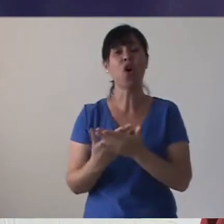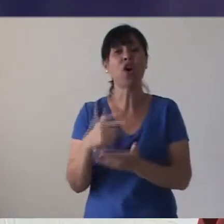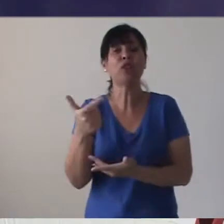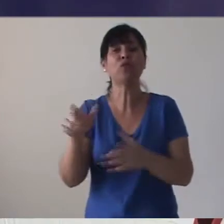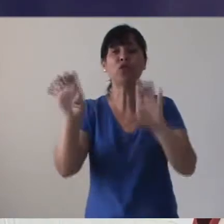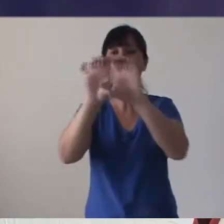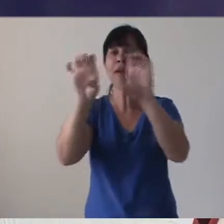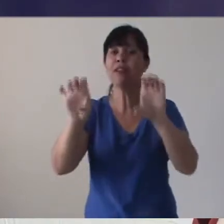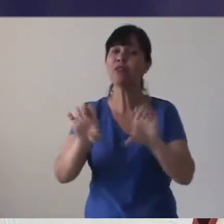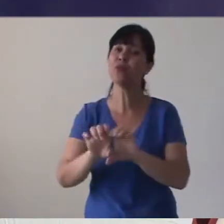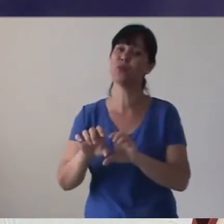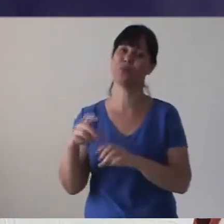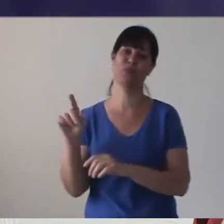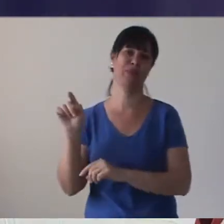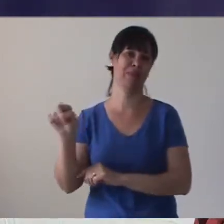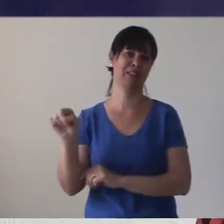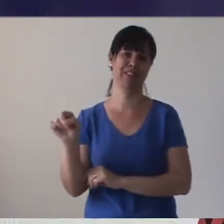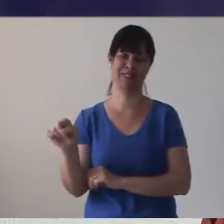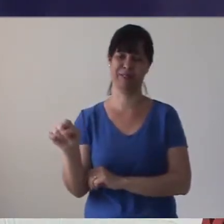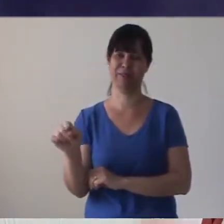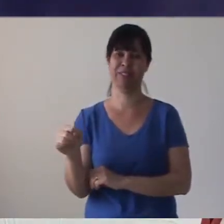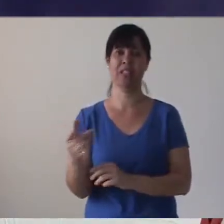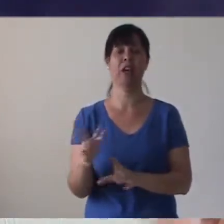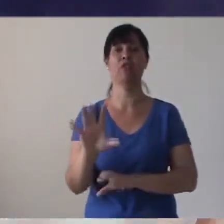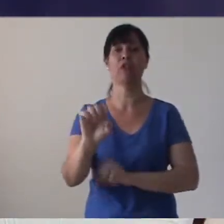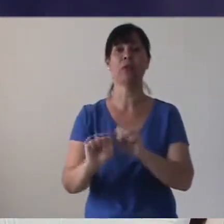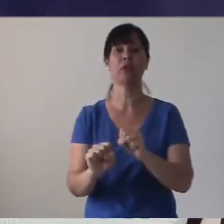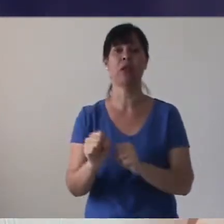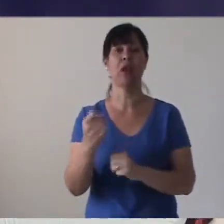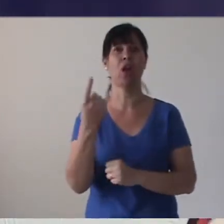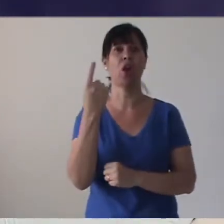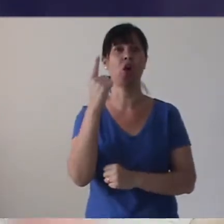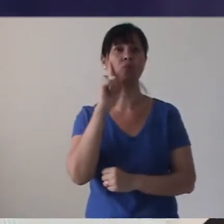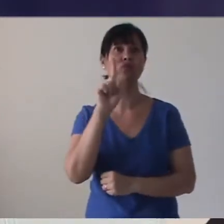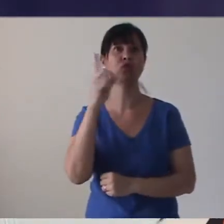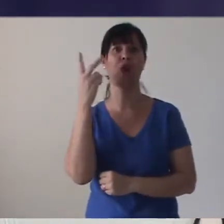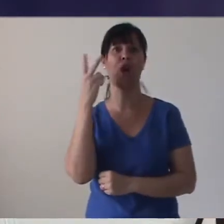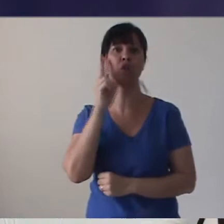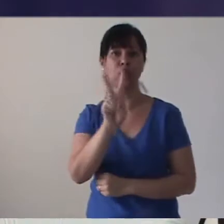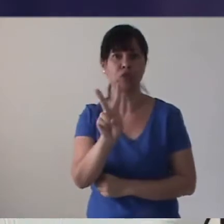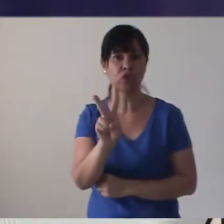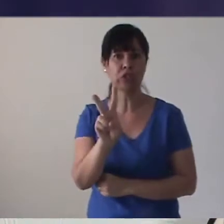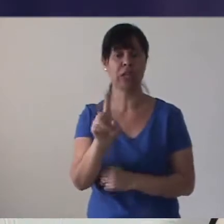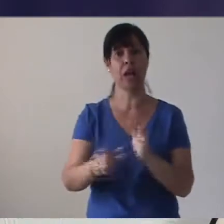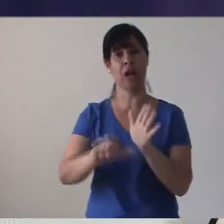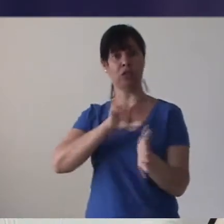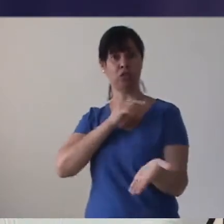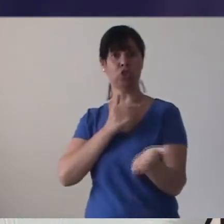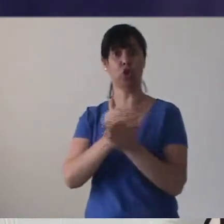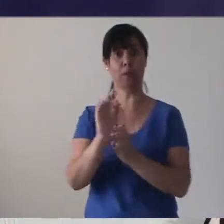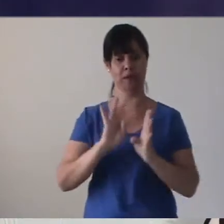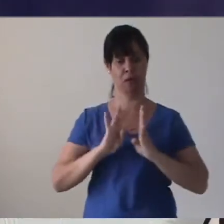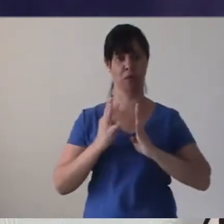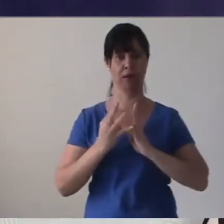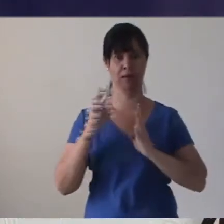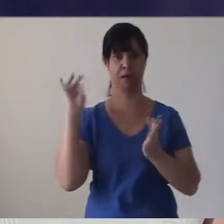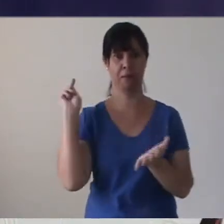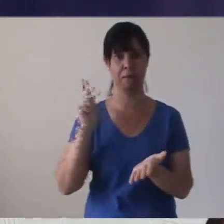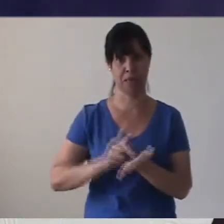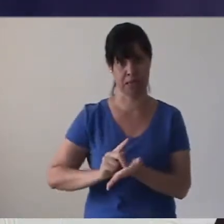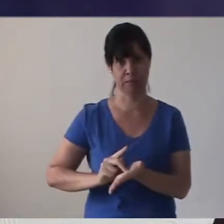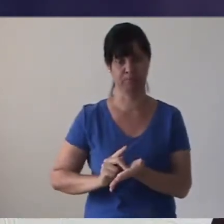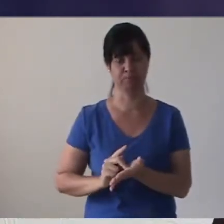estrutura para isso, né? Eles foram formados em 1, 2 dias antes de começar tudo isso,